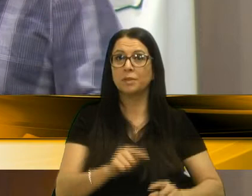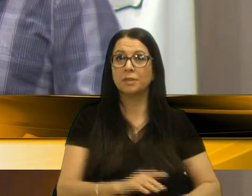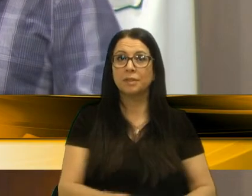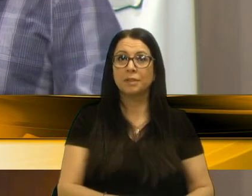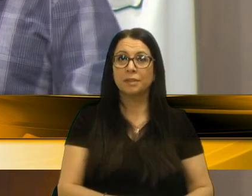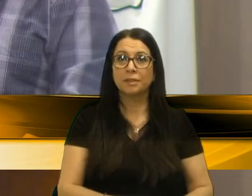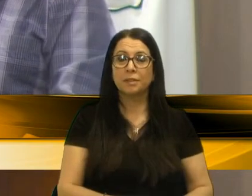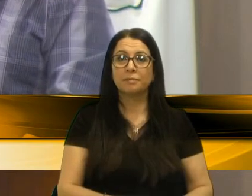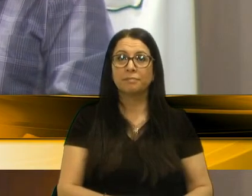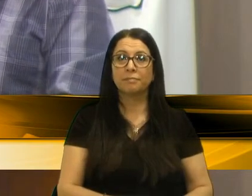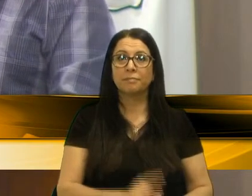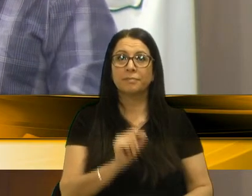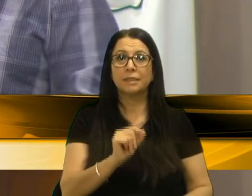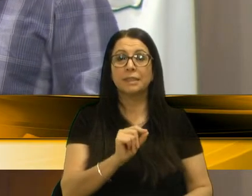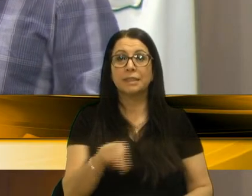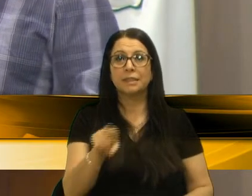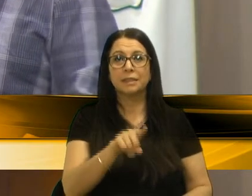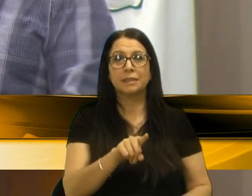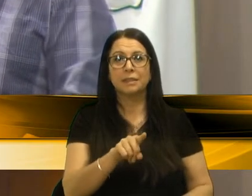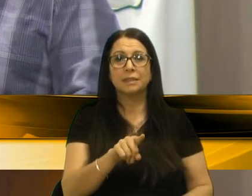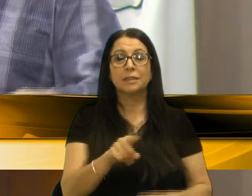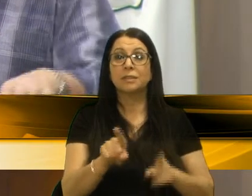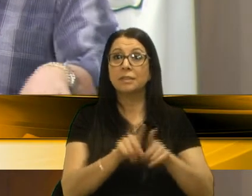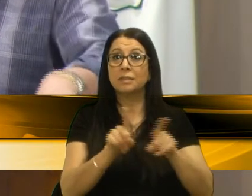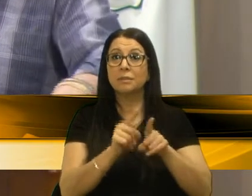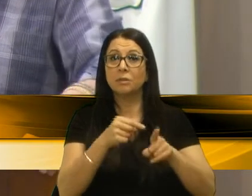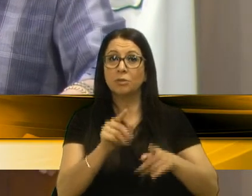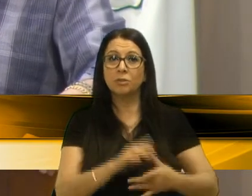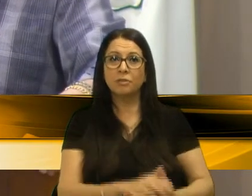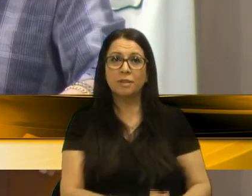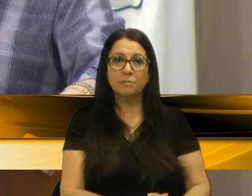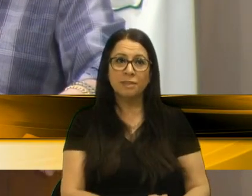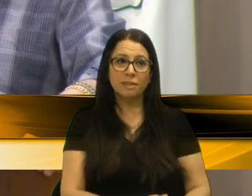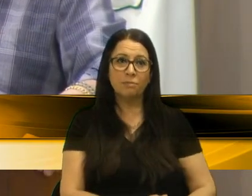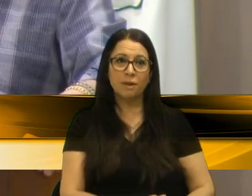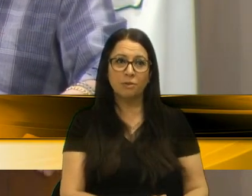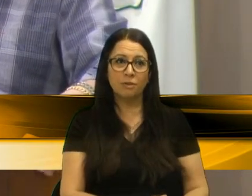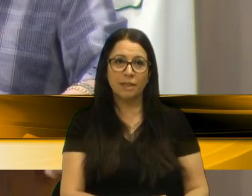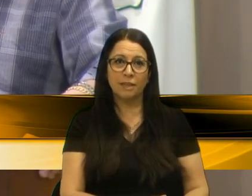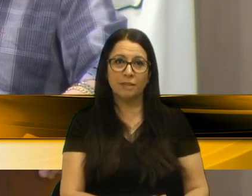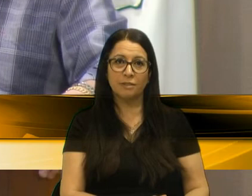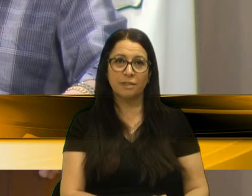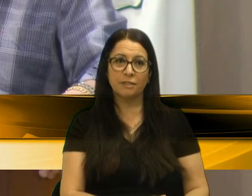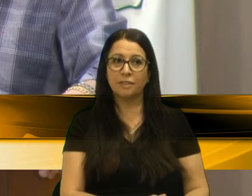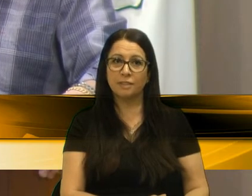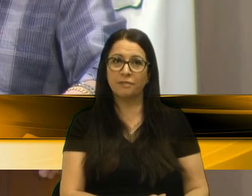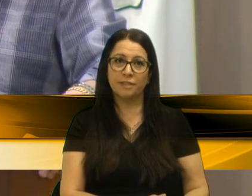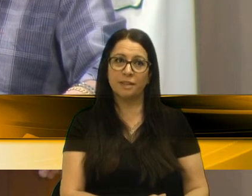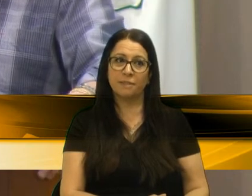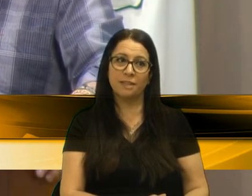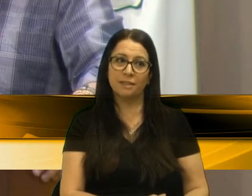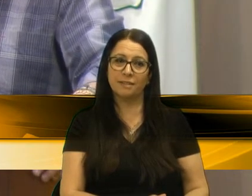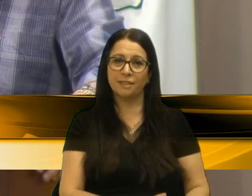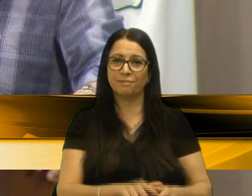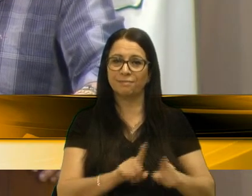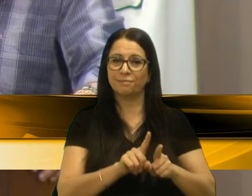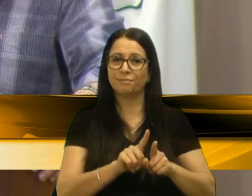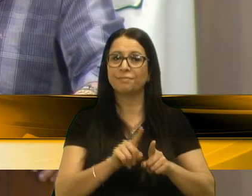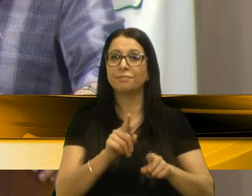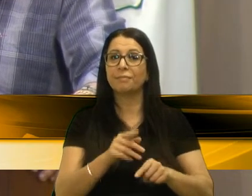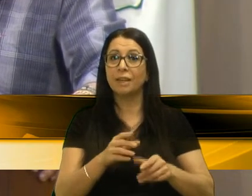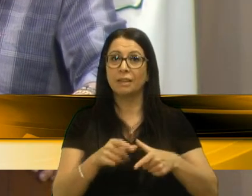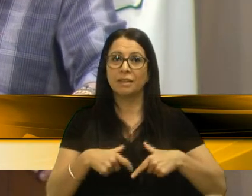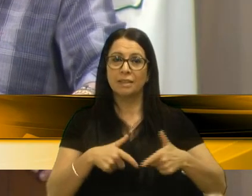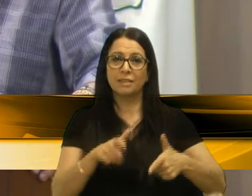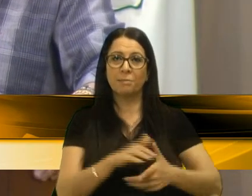nesse sentido, também vai, sem dúvida nenhuma, a ação direta de